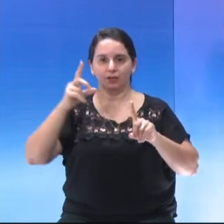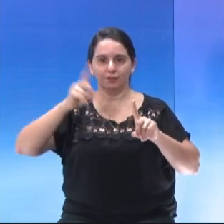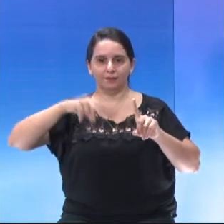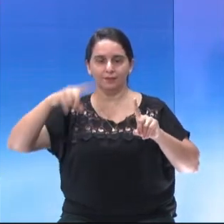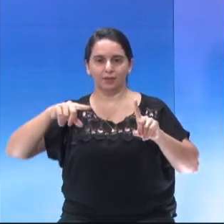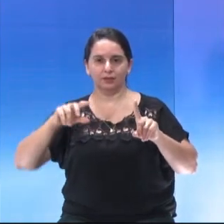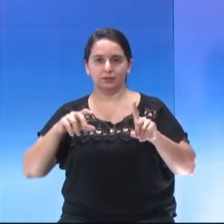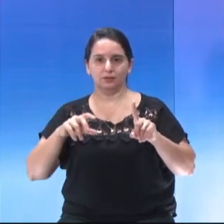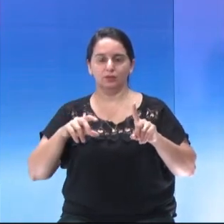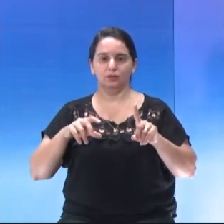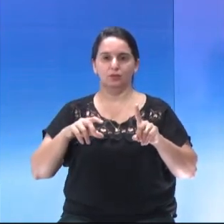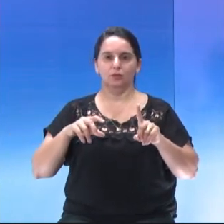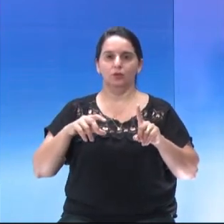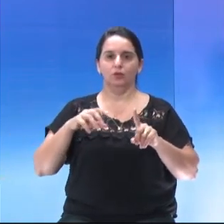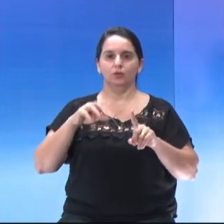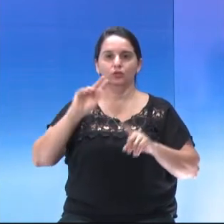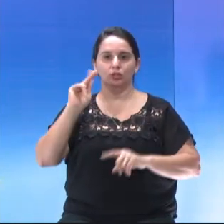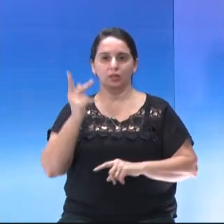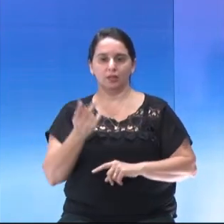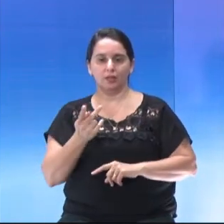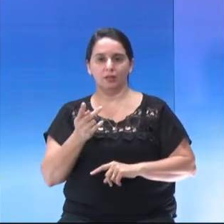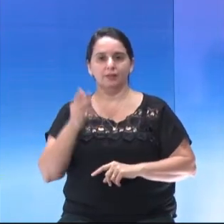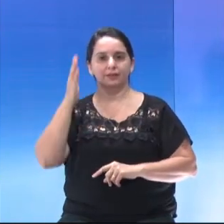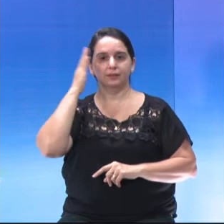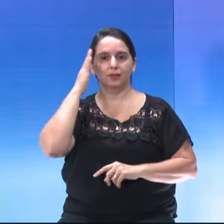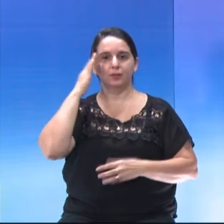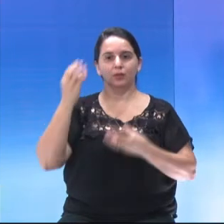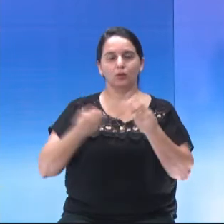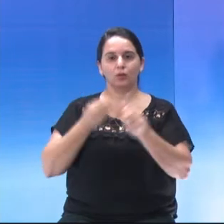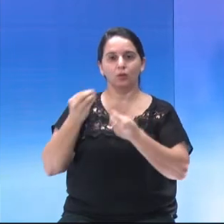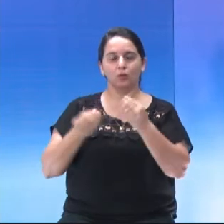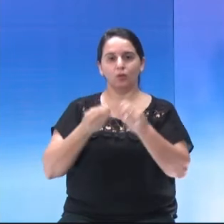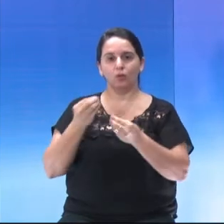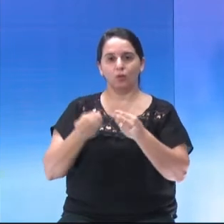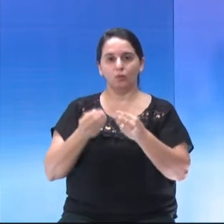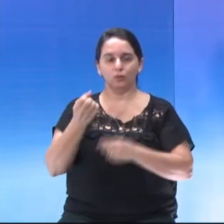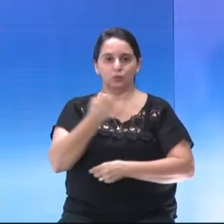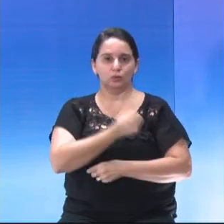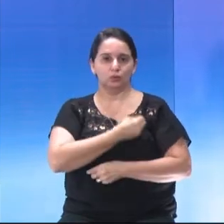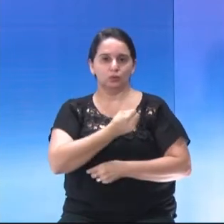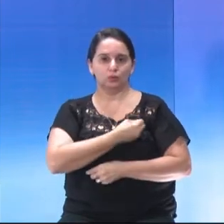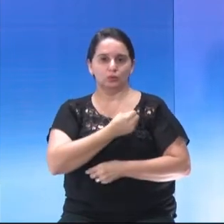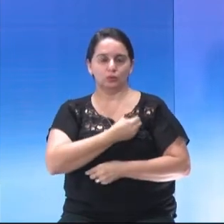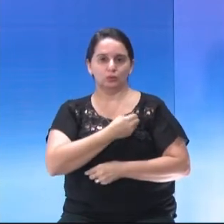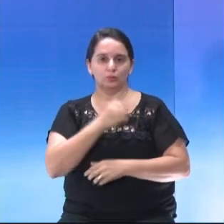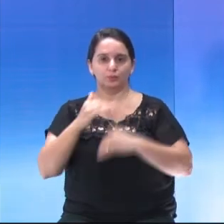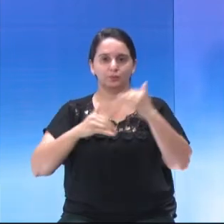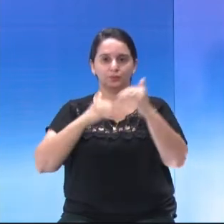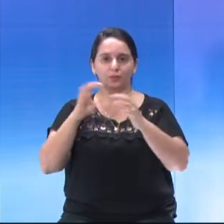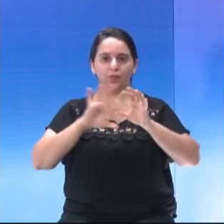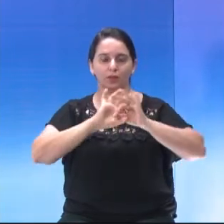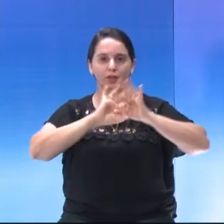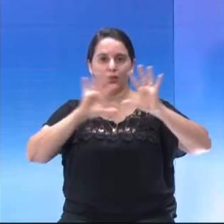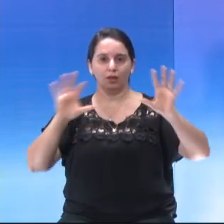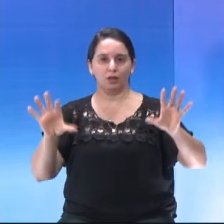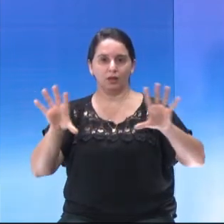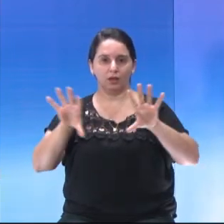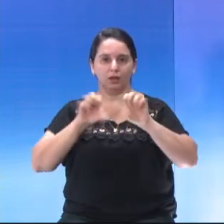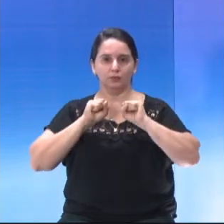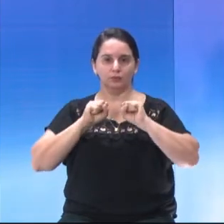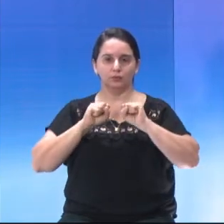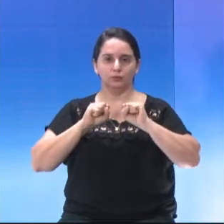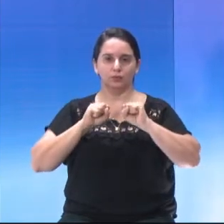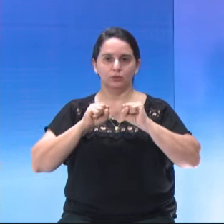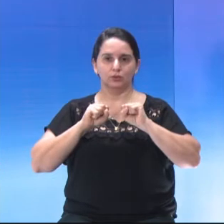da entalpia. Porque sabendo o valor de ΔH, eu vou saber se esse processo vai liberar ou